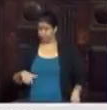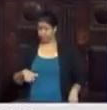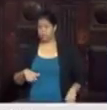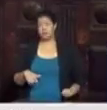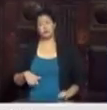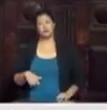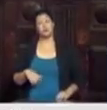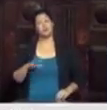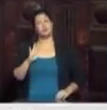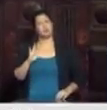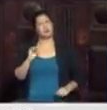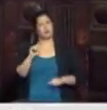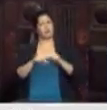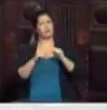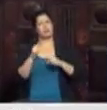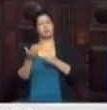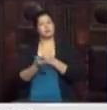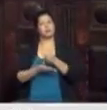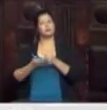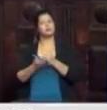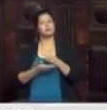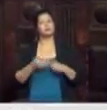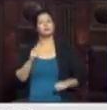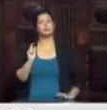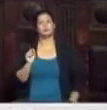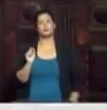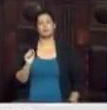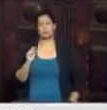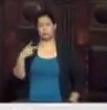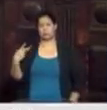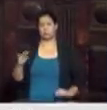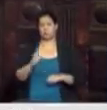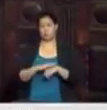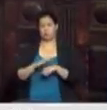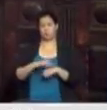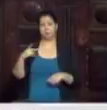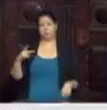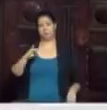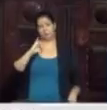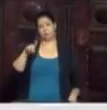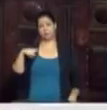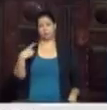As reformas de base do presidente João Goulart